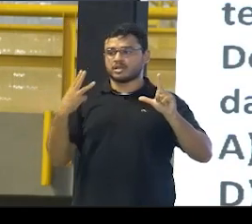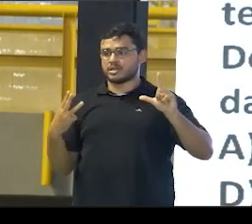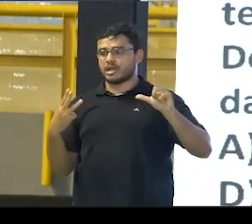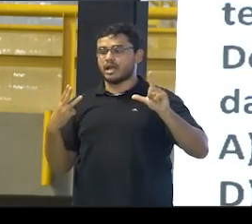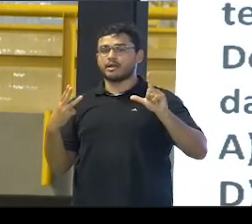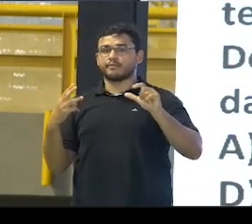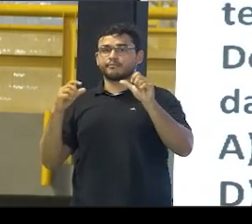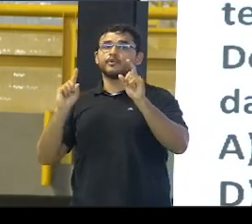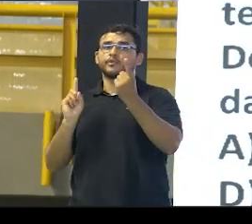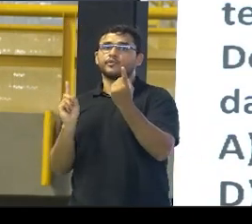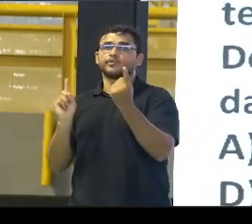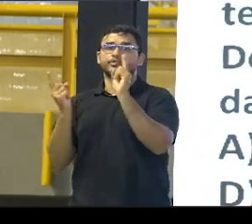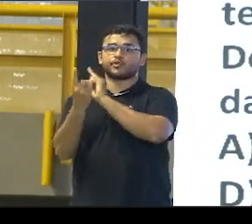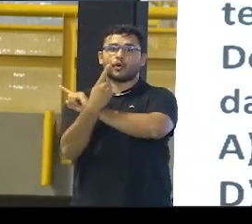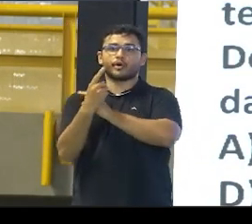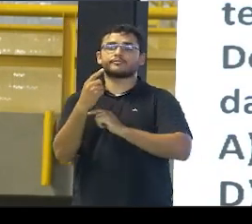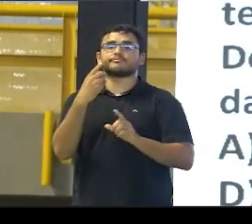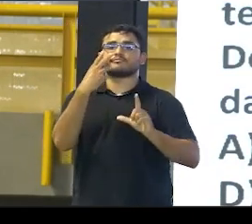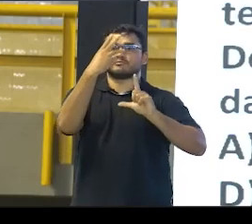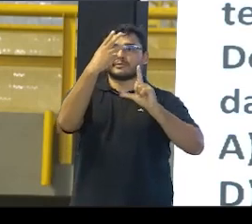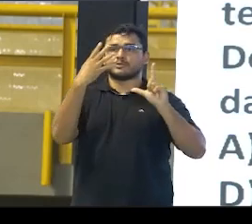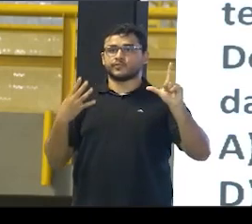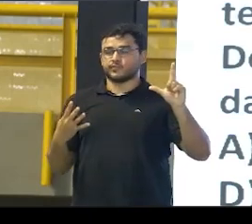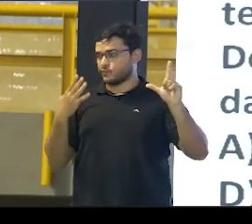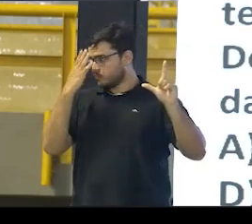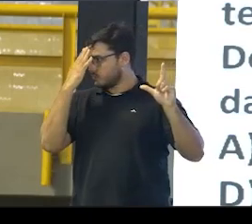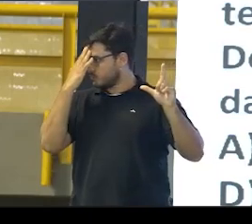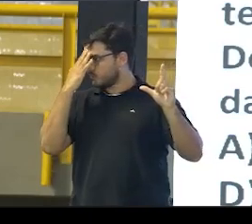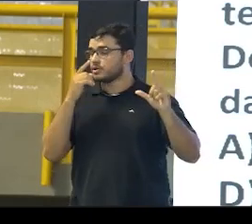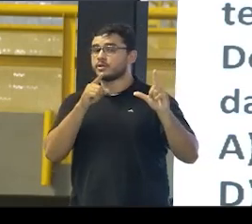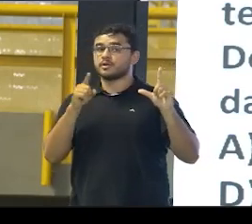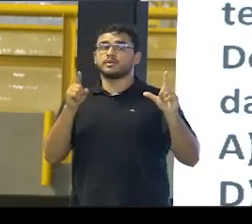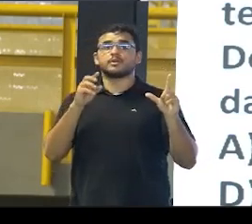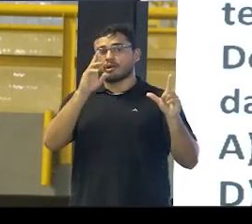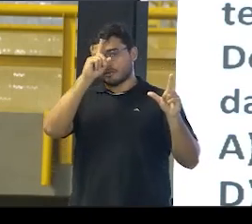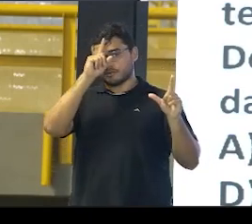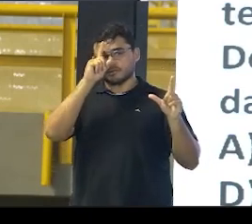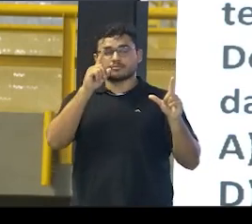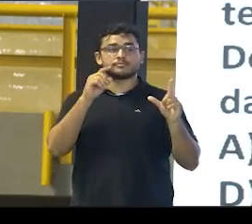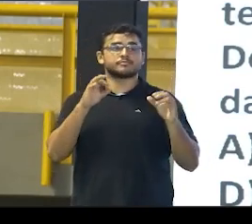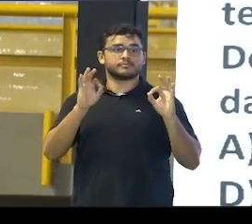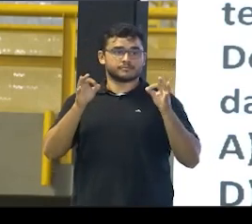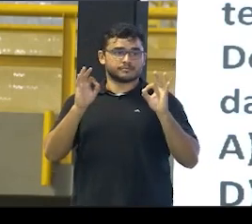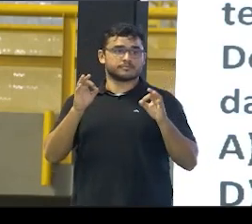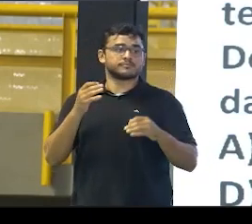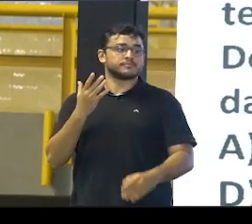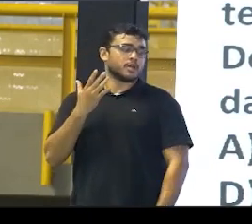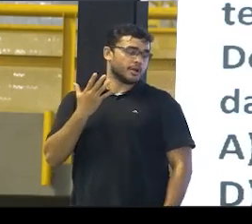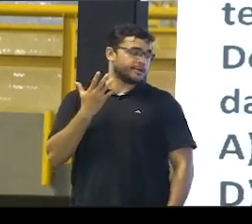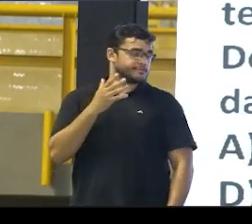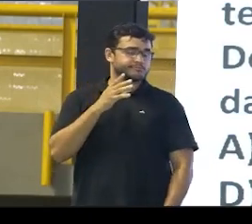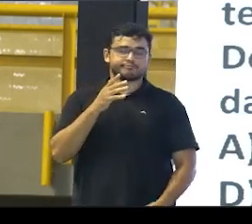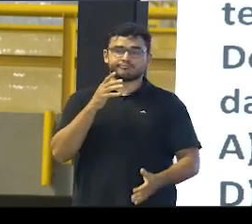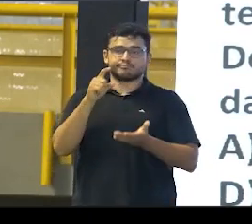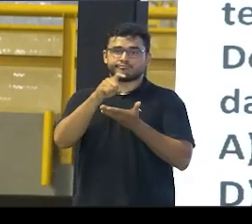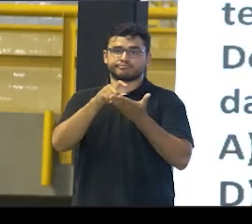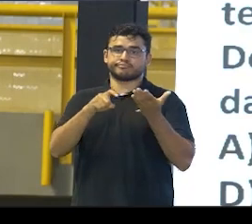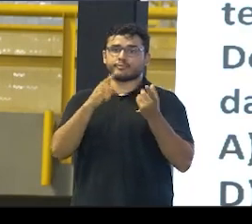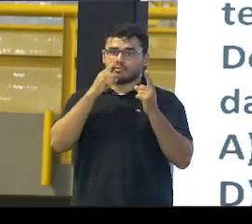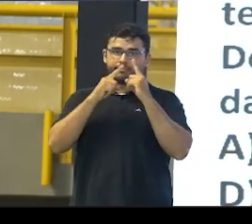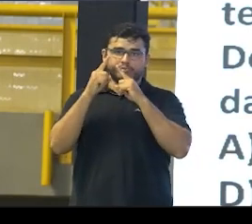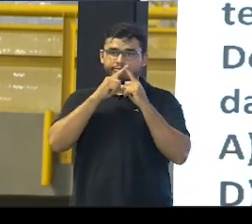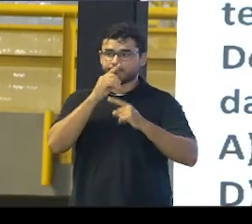foi aquela história da troca. Lá no enunciado, que era para poder ter escrito, a medida